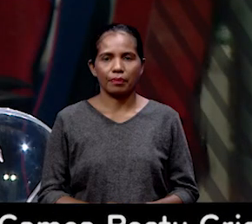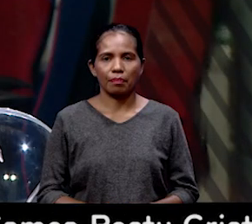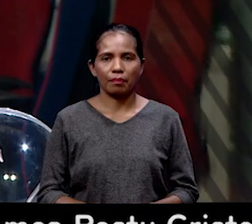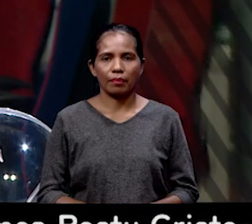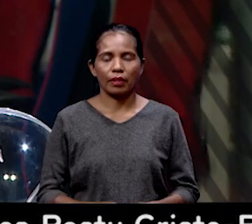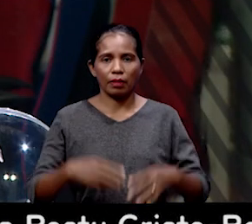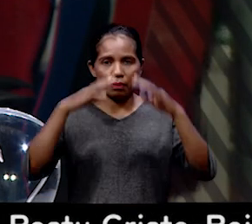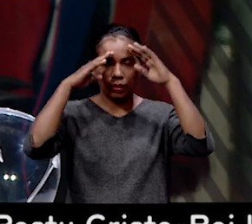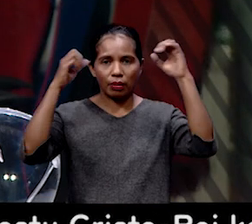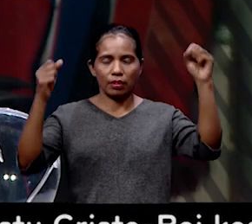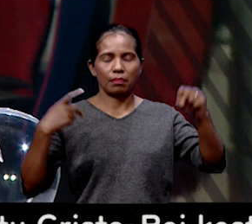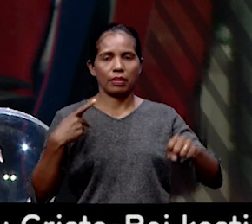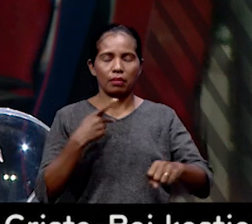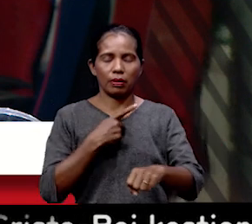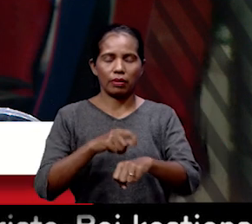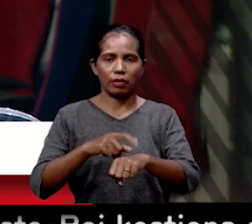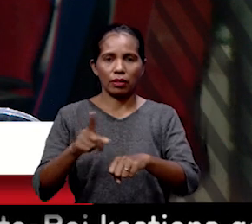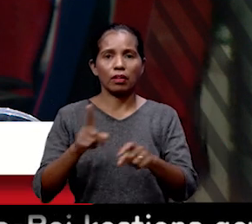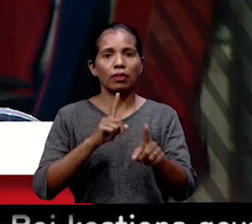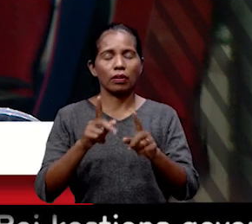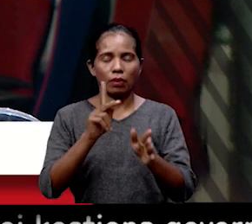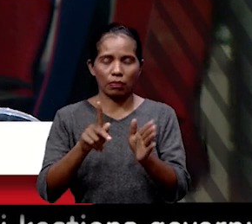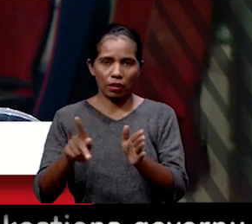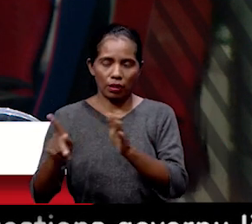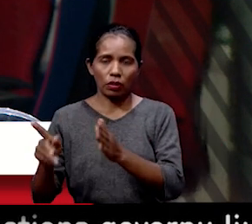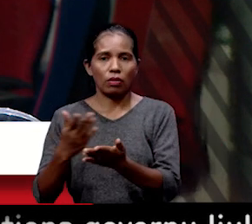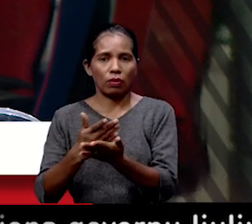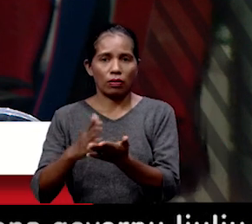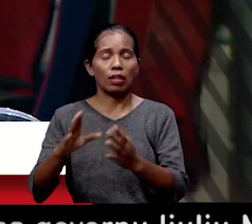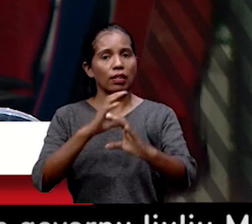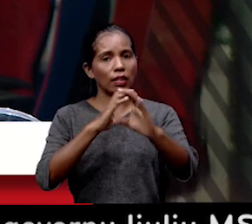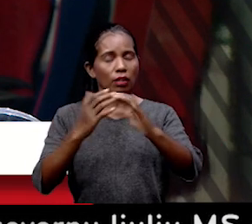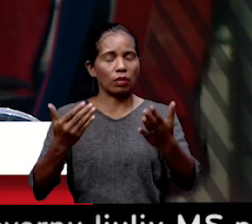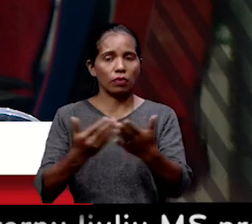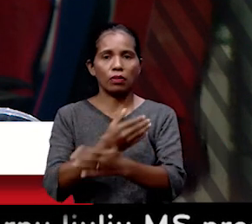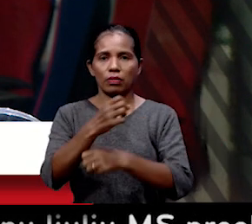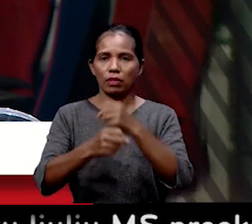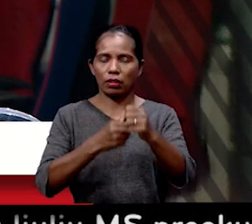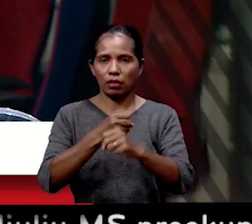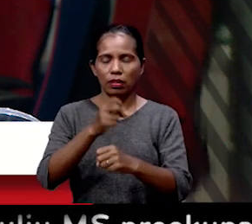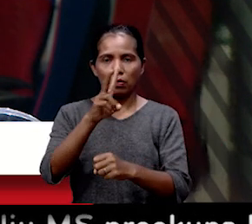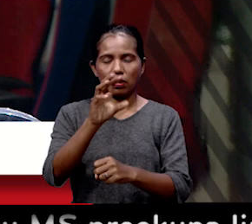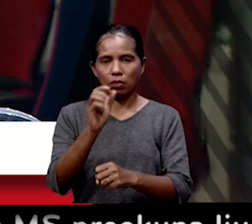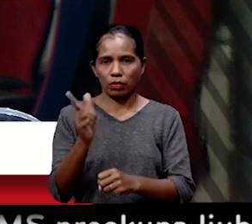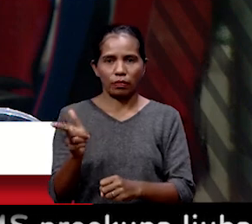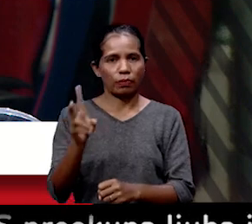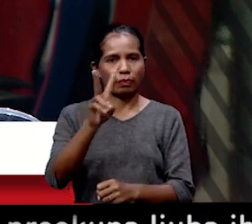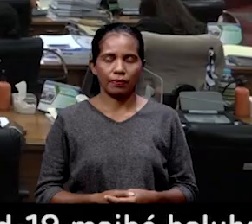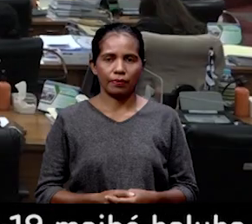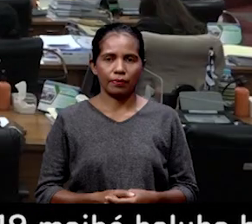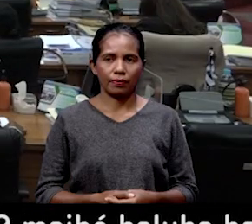Presidente del Parlamento Nazionale giustifica plano sosa careta fon e tiene grihun rua nulo resin rua.